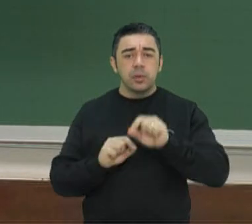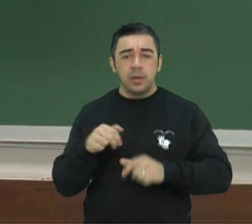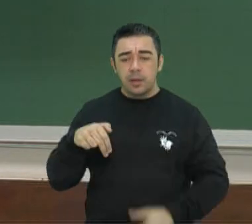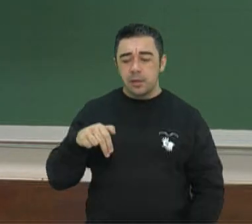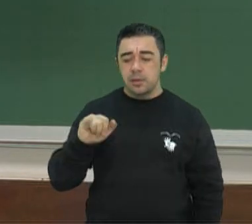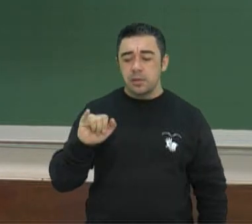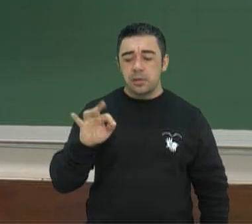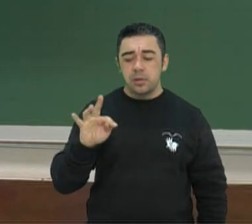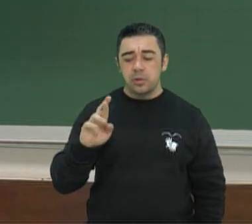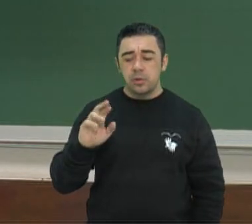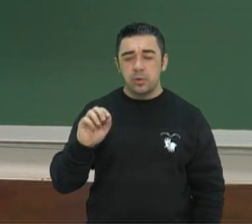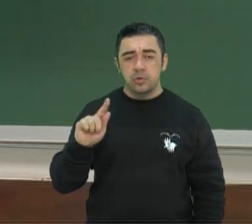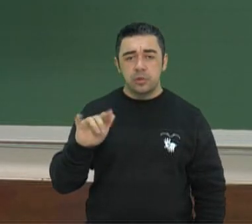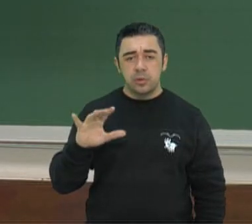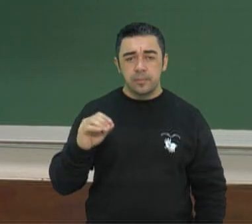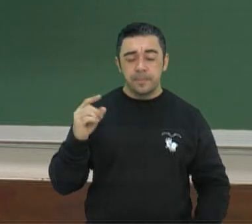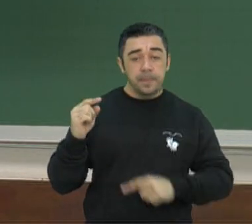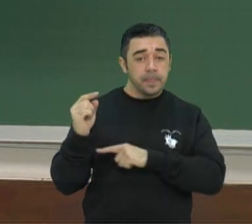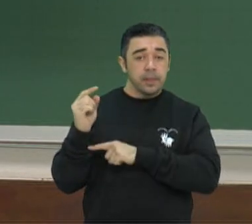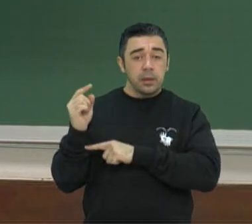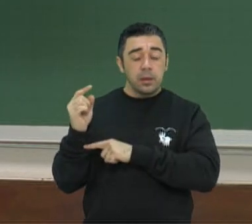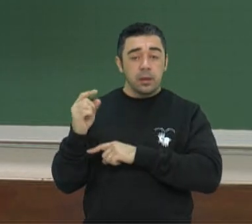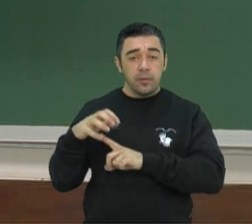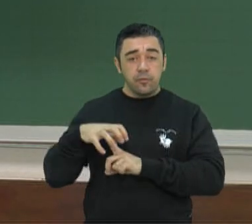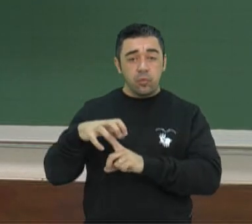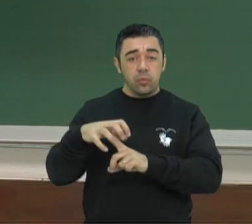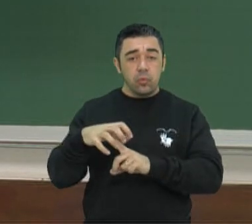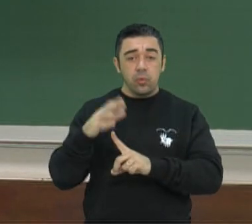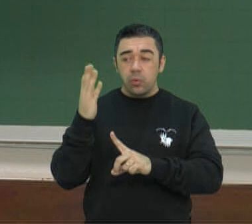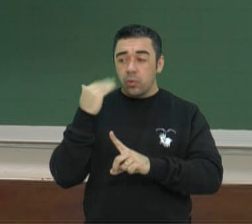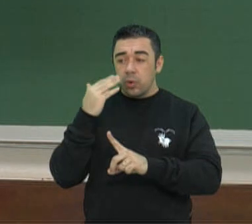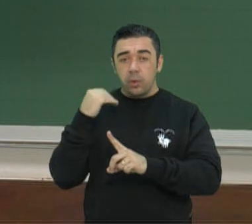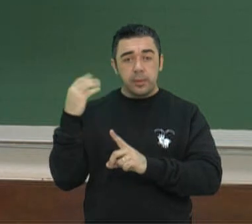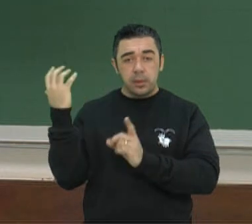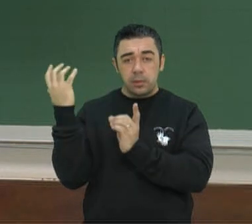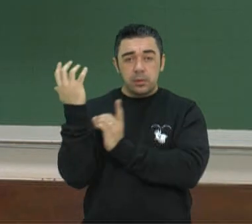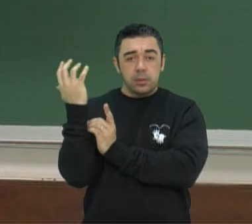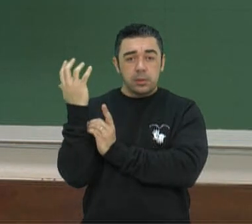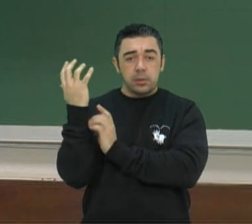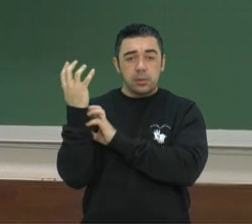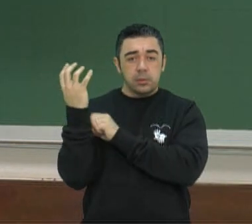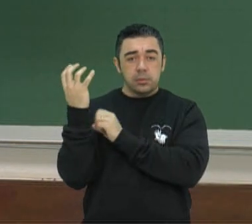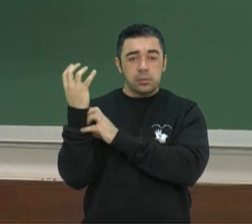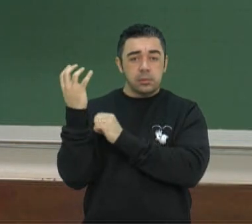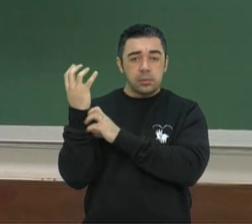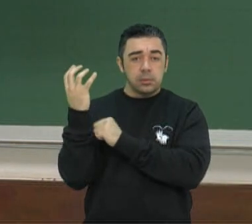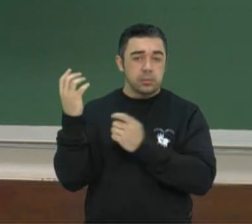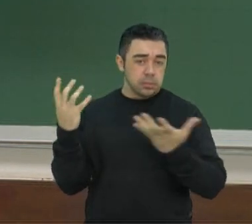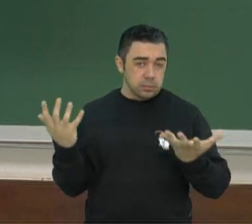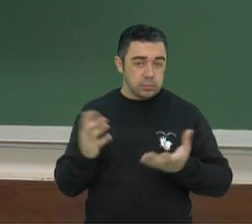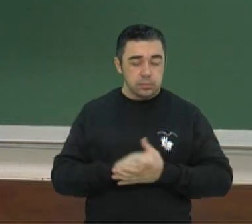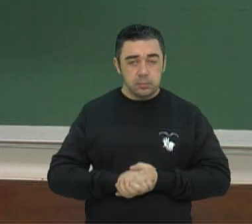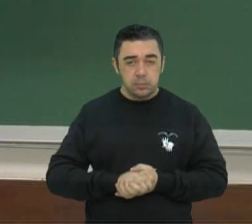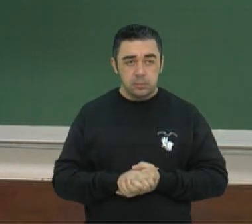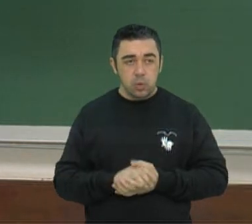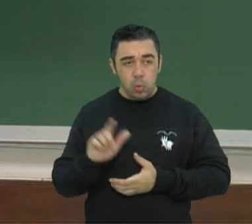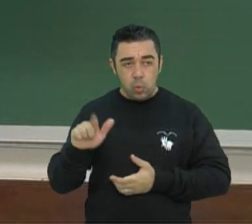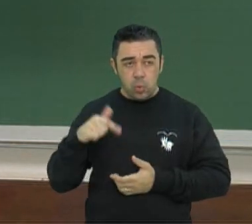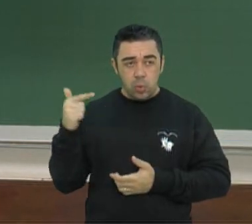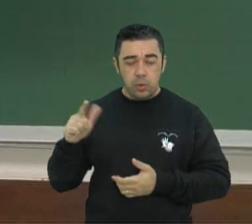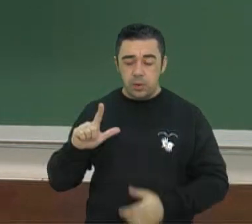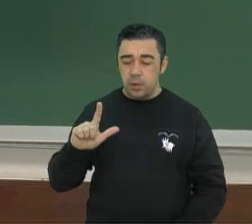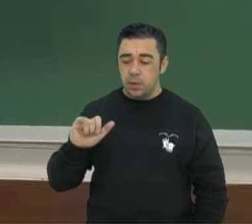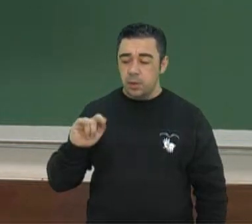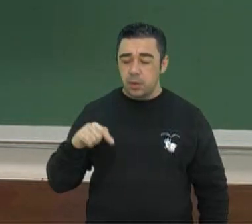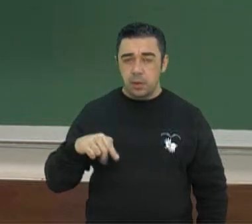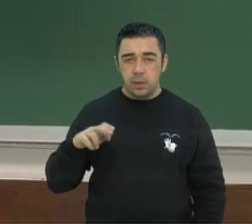O que o fungo ganha? Energia, alimento. A planta faz a fotossíntese e dá energia e alimento para o fungo, ok? Outro exemplo,